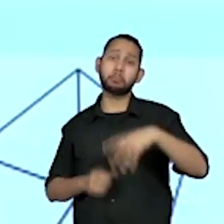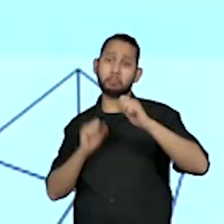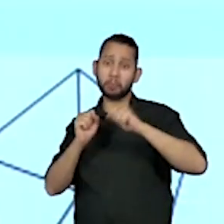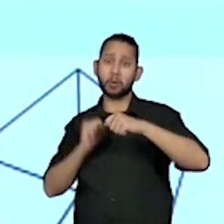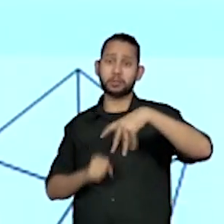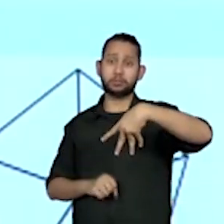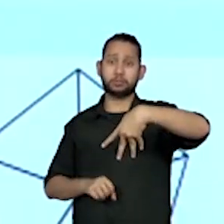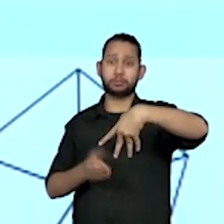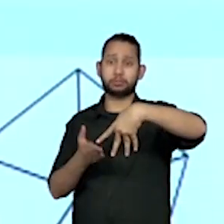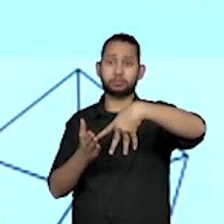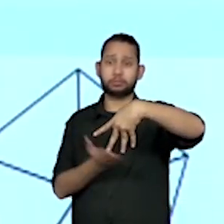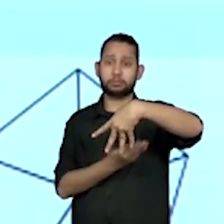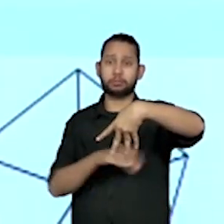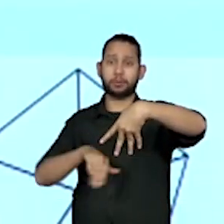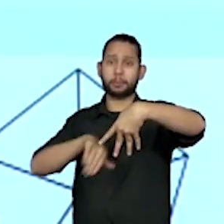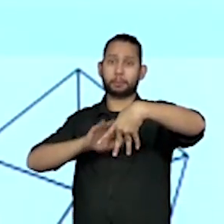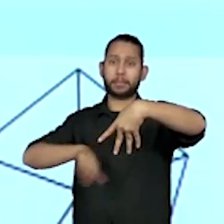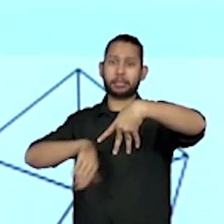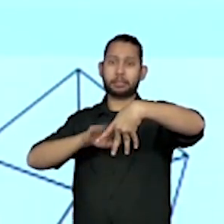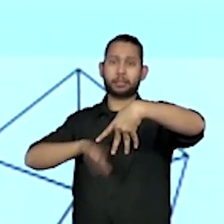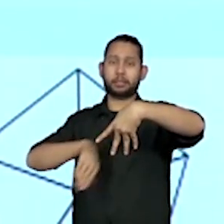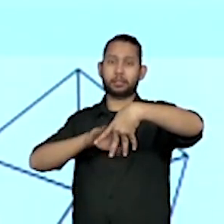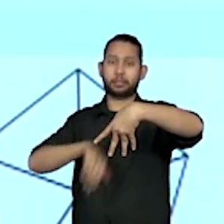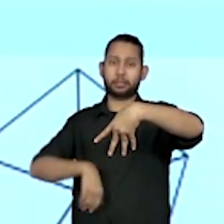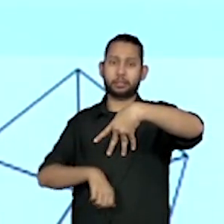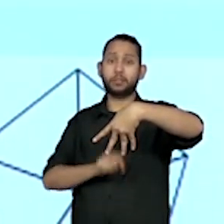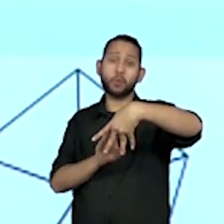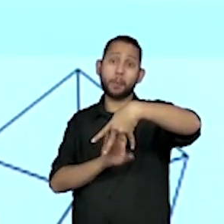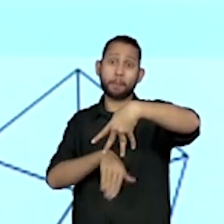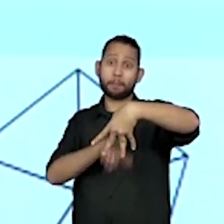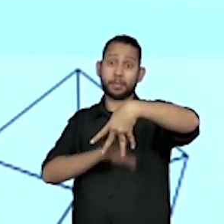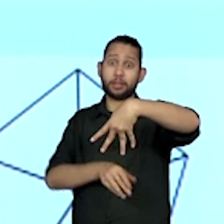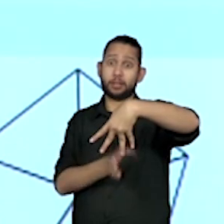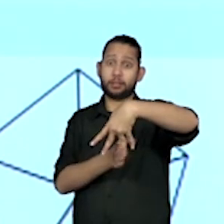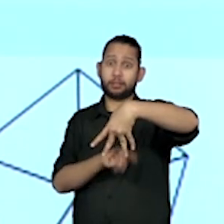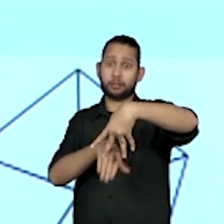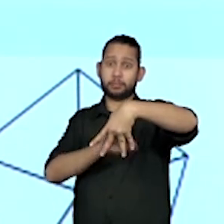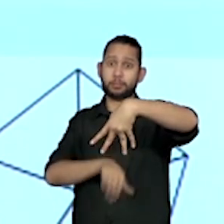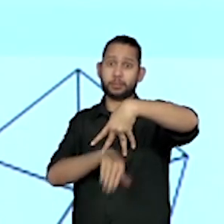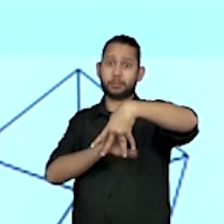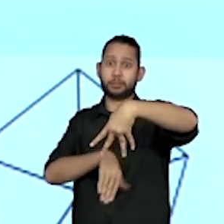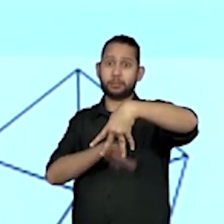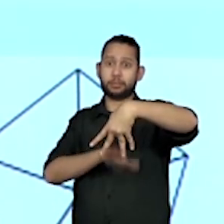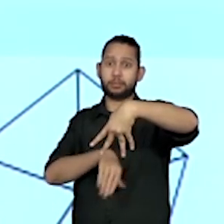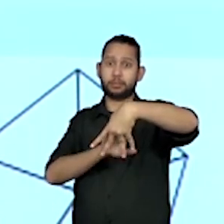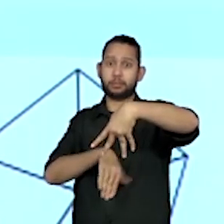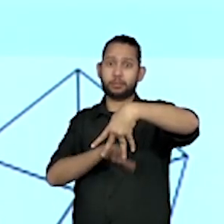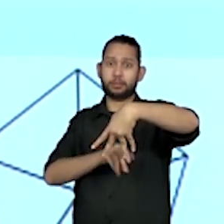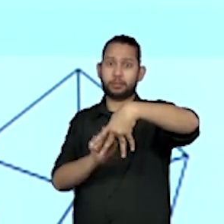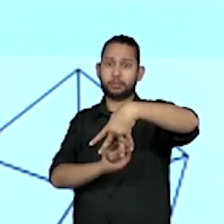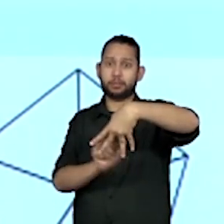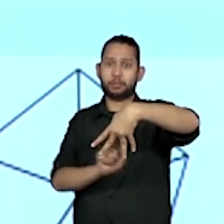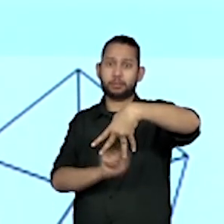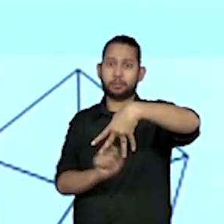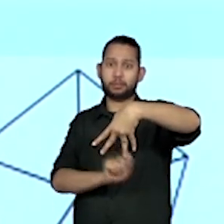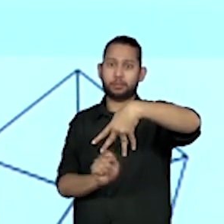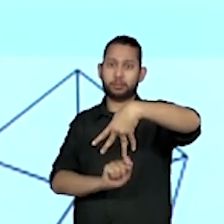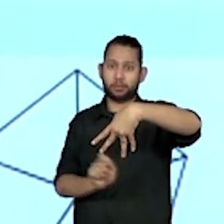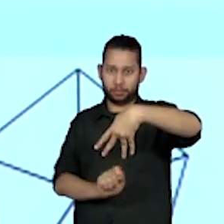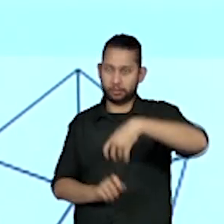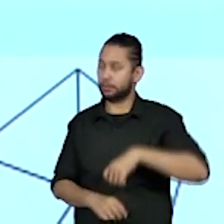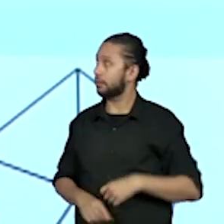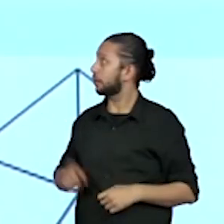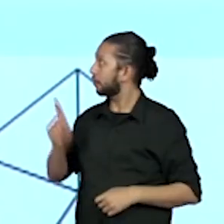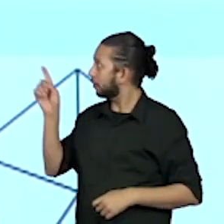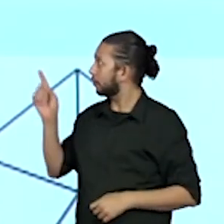pintar a parte que eu quiser. No caso aqui, vou pintar bem aqui no meio. Certo? Então, esse daqui